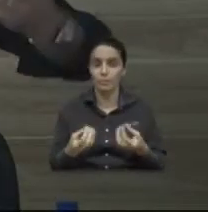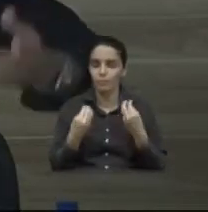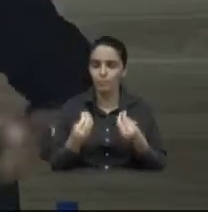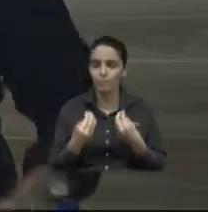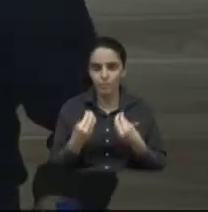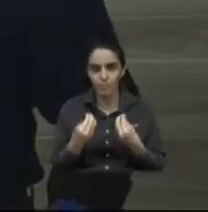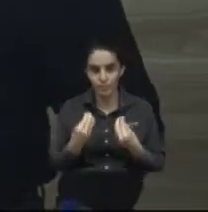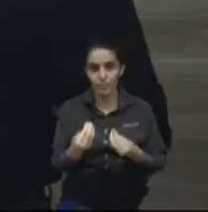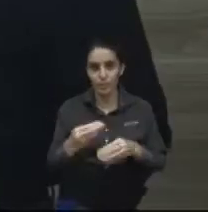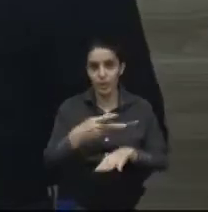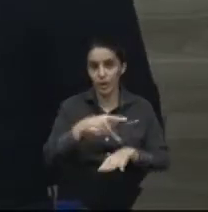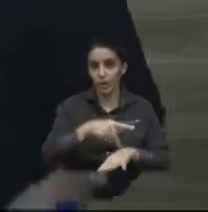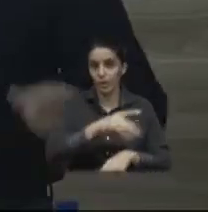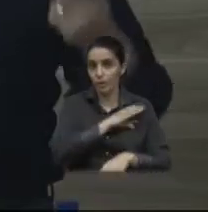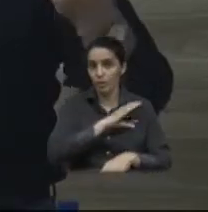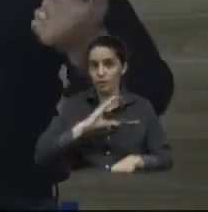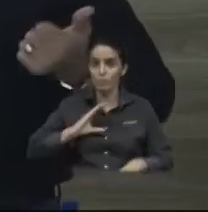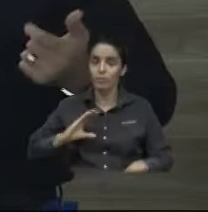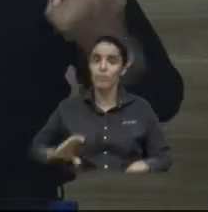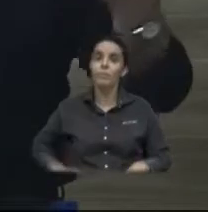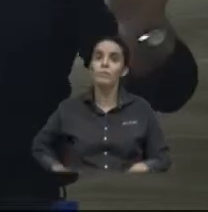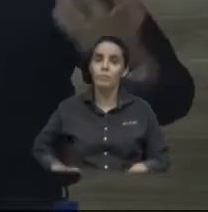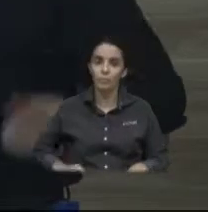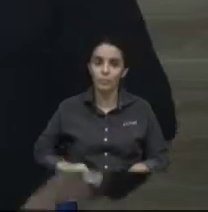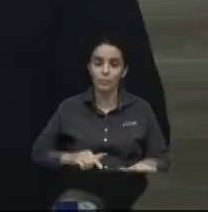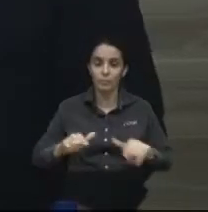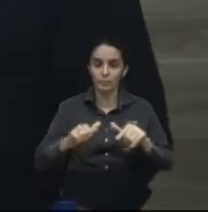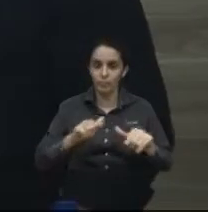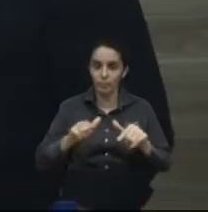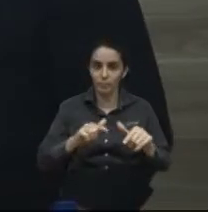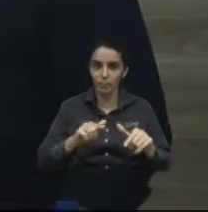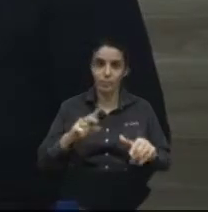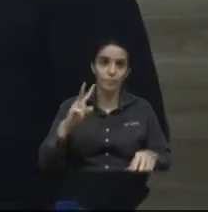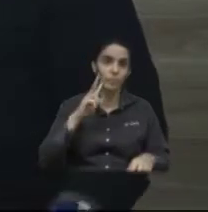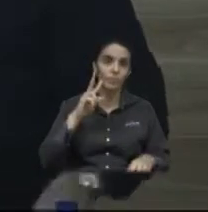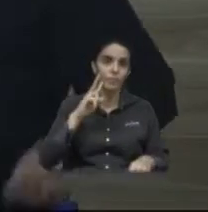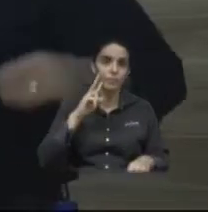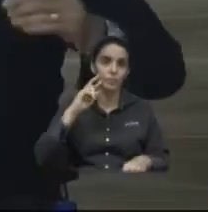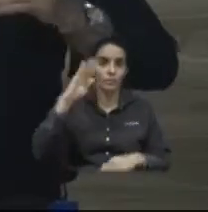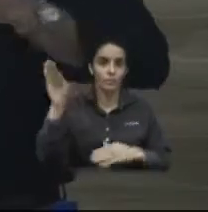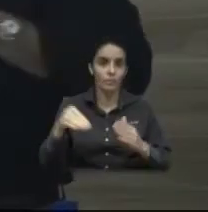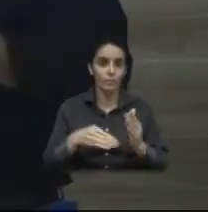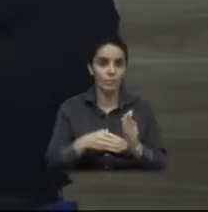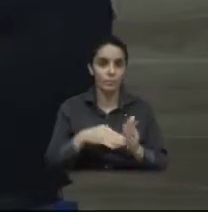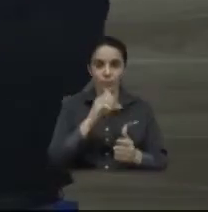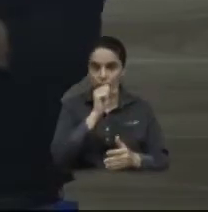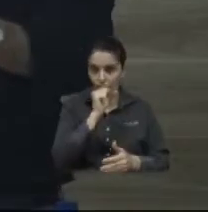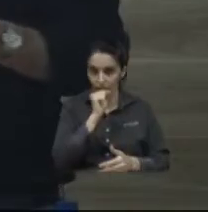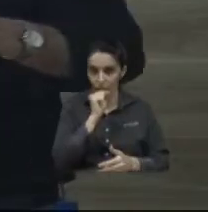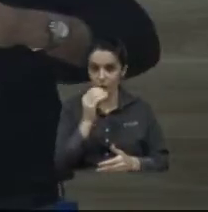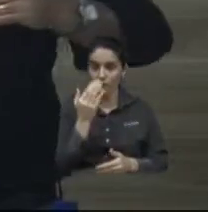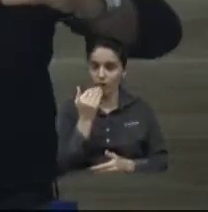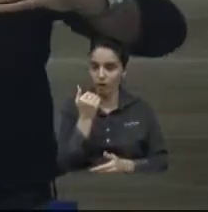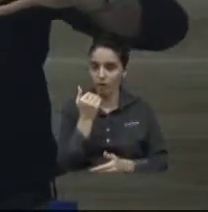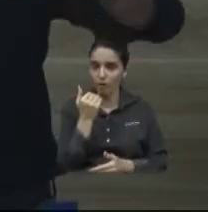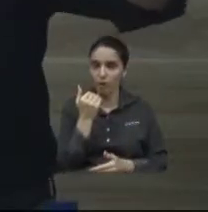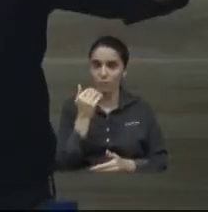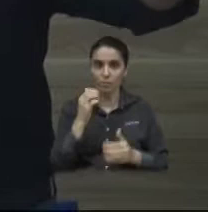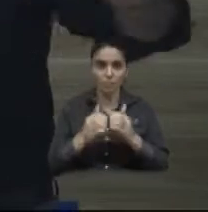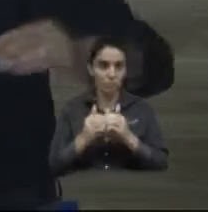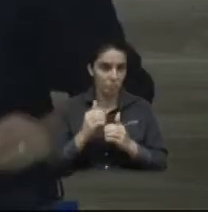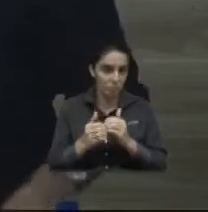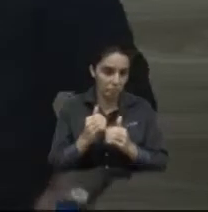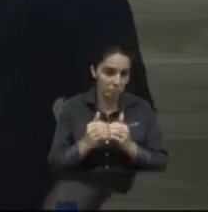com um país que tem trabalhador de segunda a sábado, que é o chinês, a dieta à base de arroz e